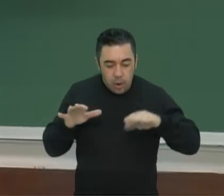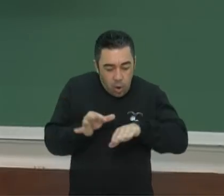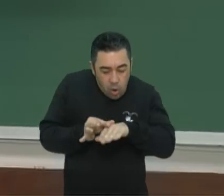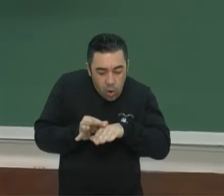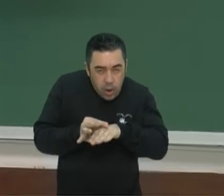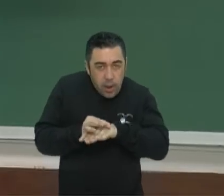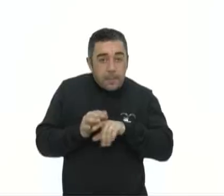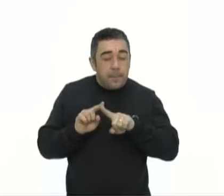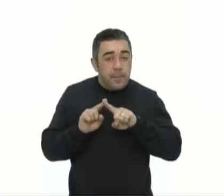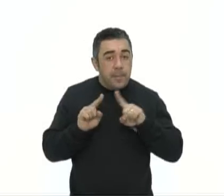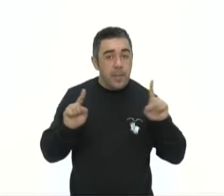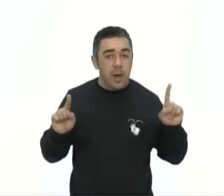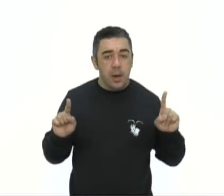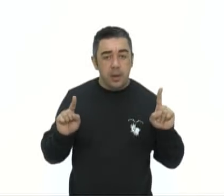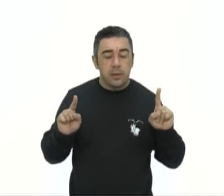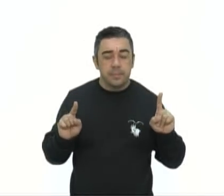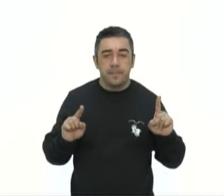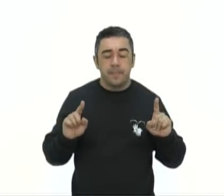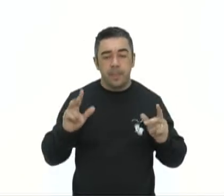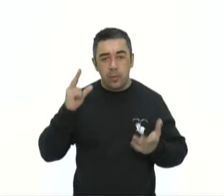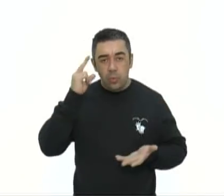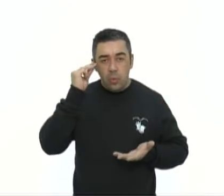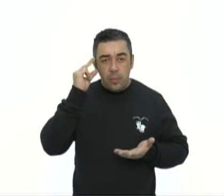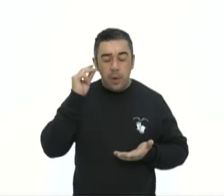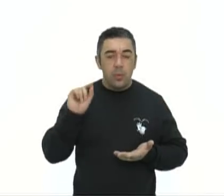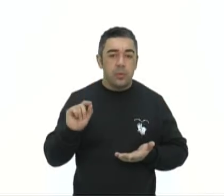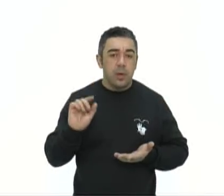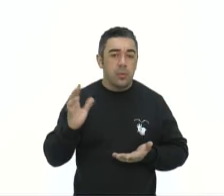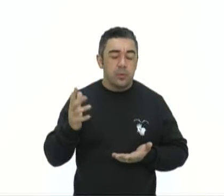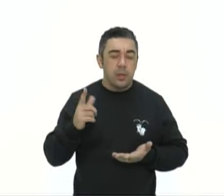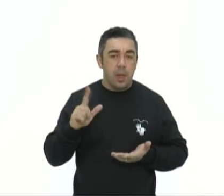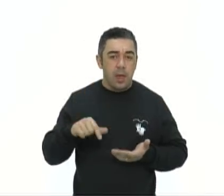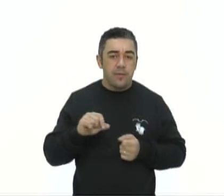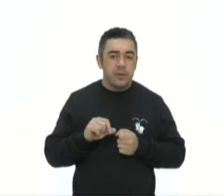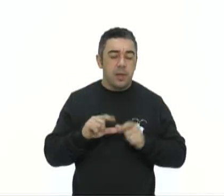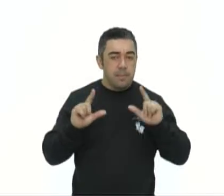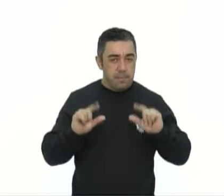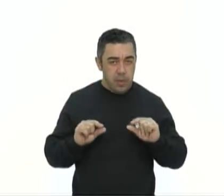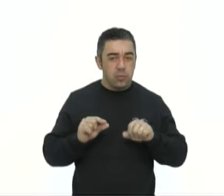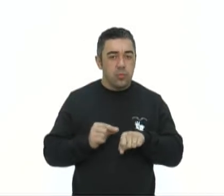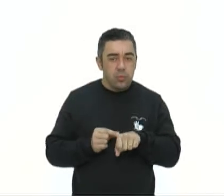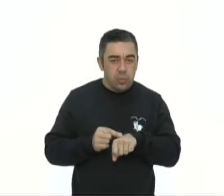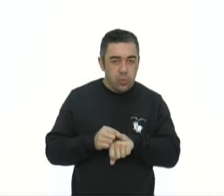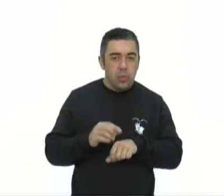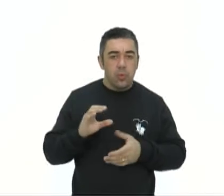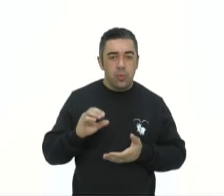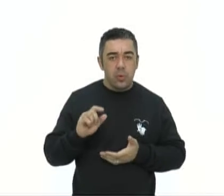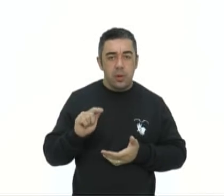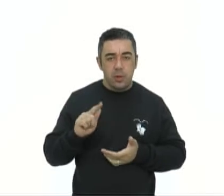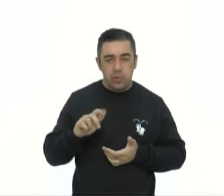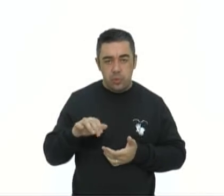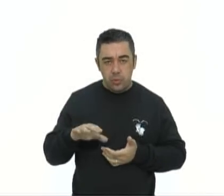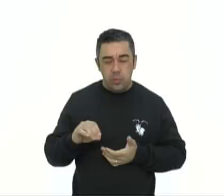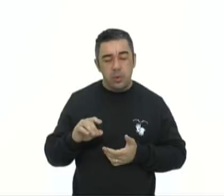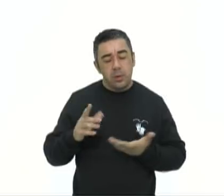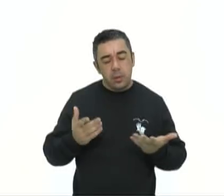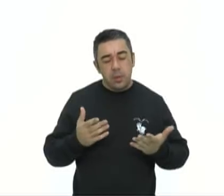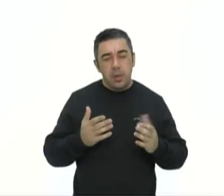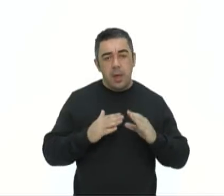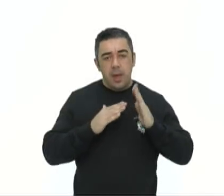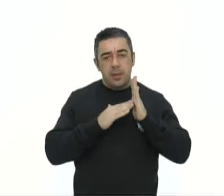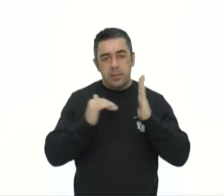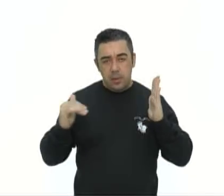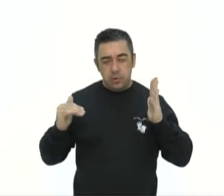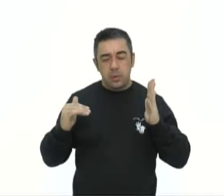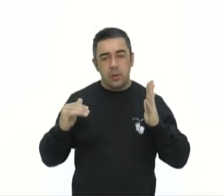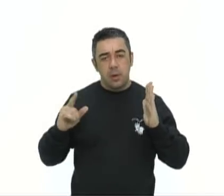No entanto, em condições normais, eles vão produzir ali menos colágeno, né? E do ponto de vista estético, a cicatrizinha ali